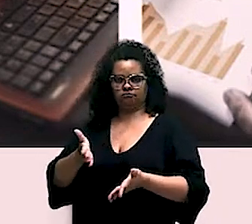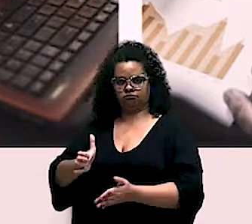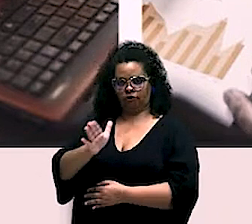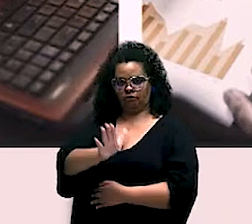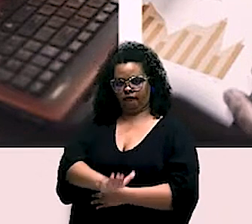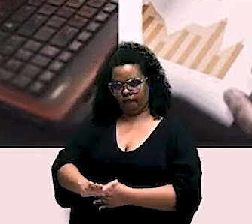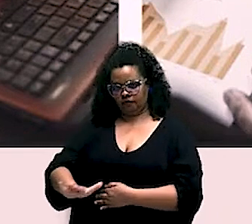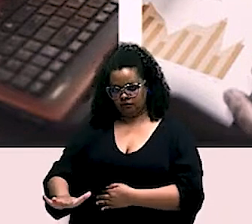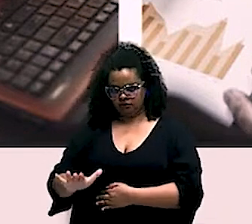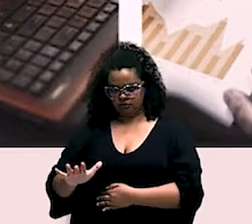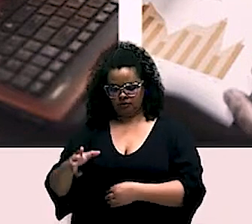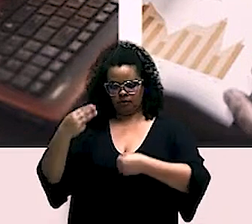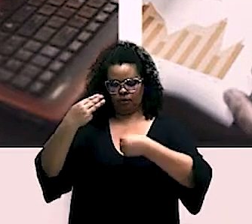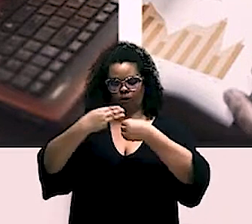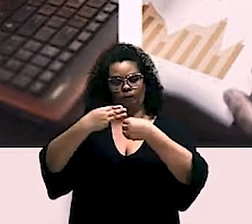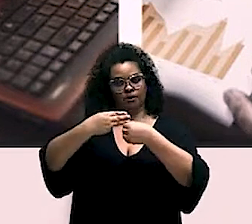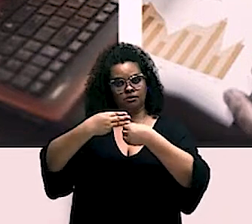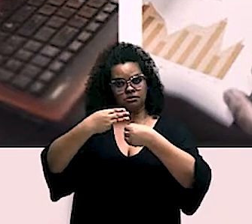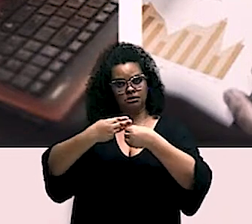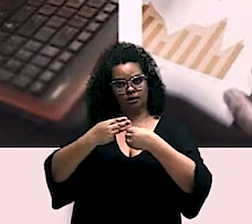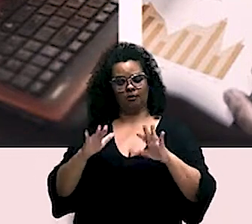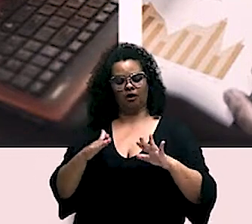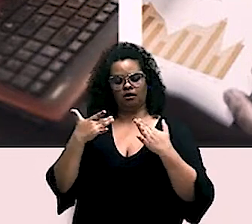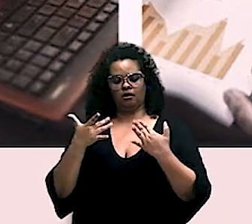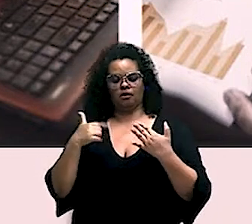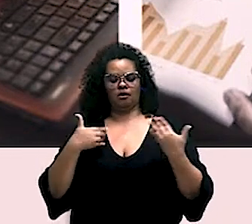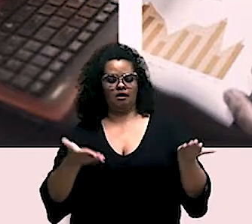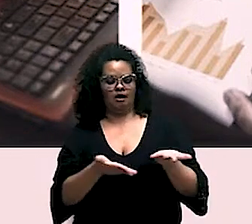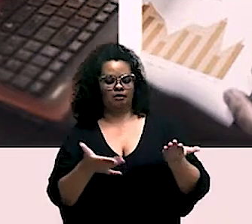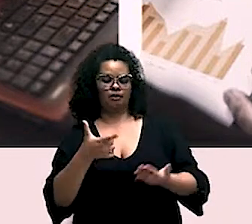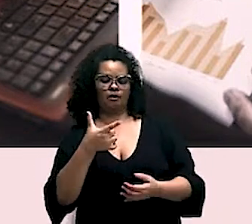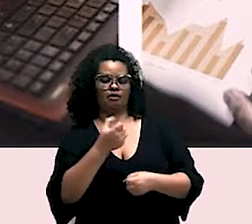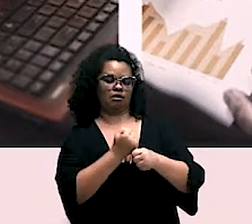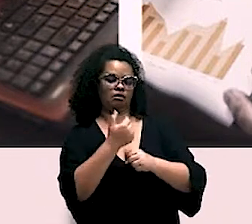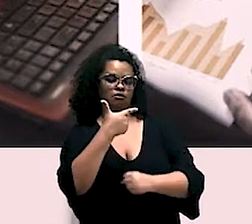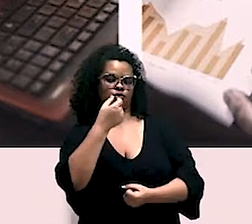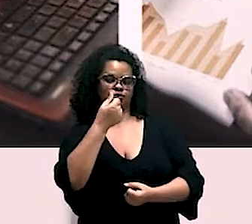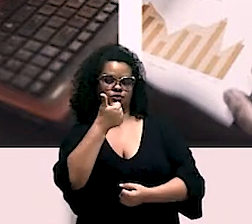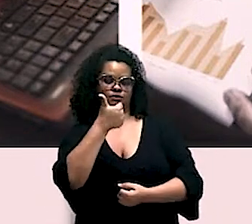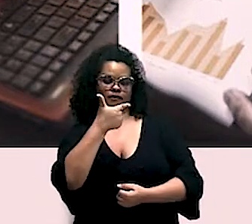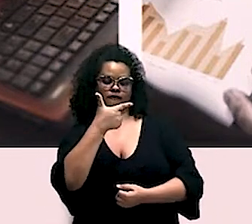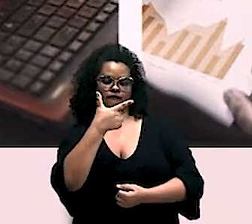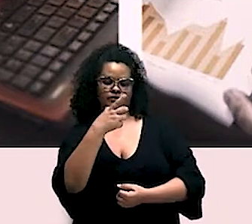certo? E em 2025, né,